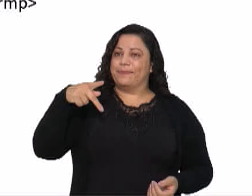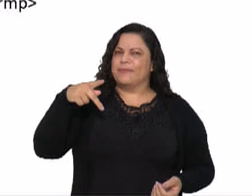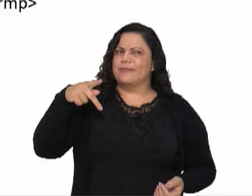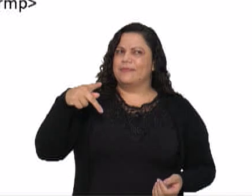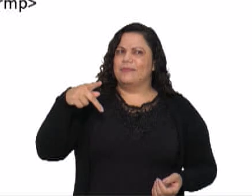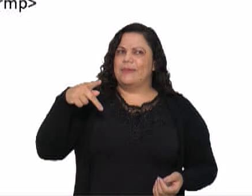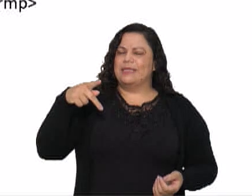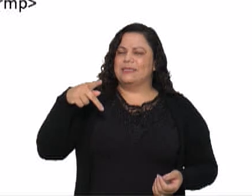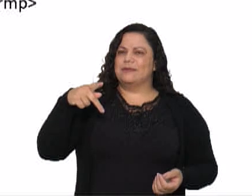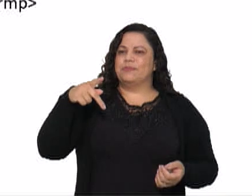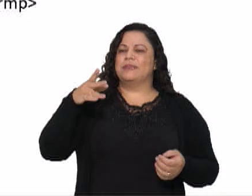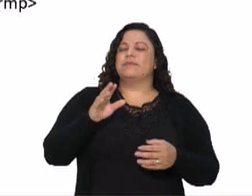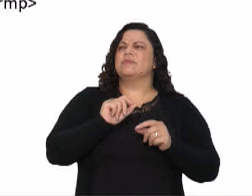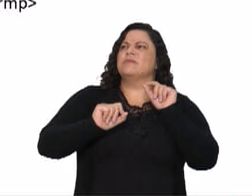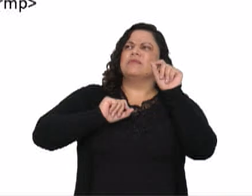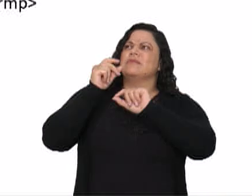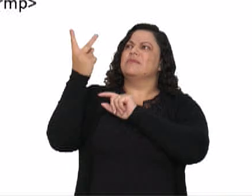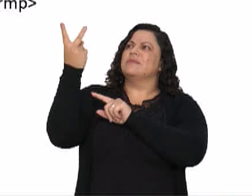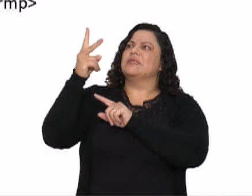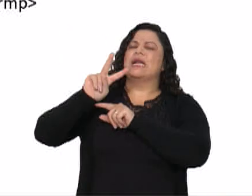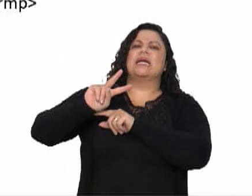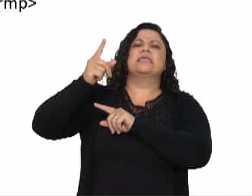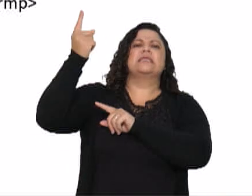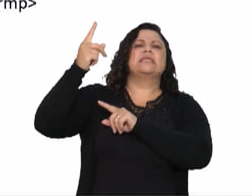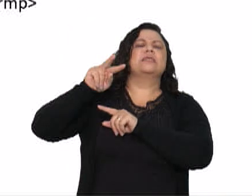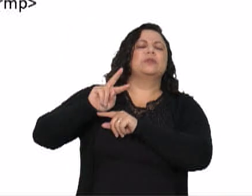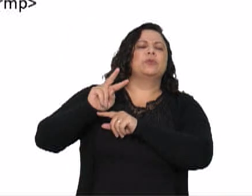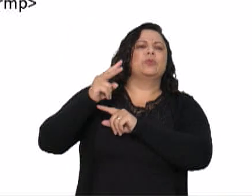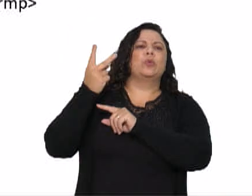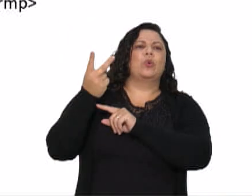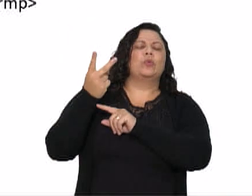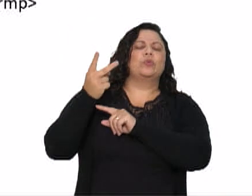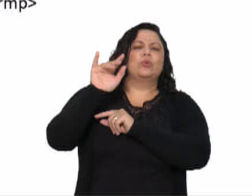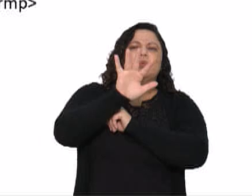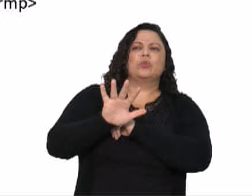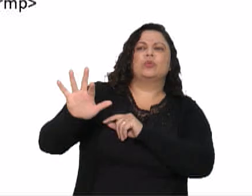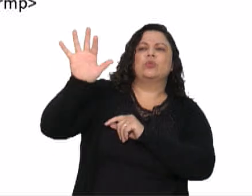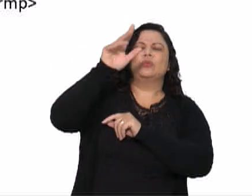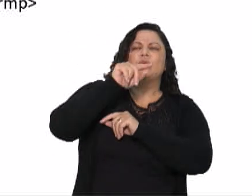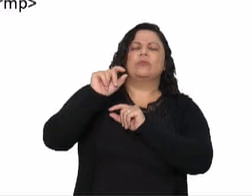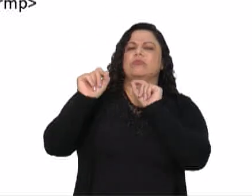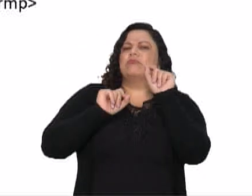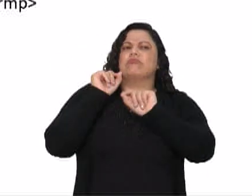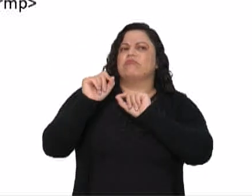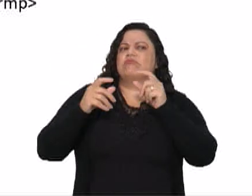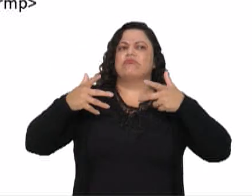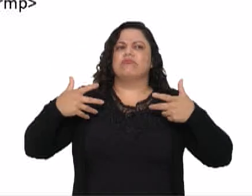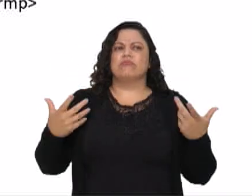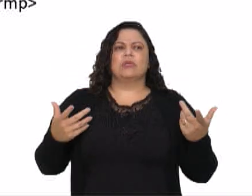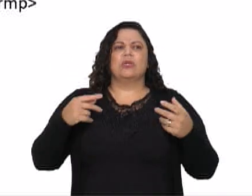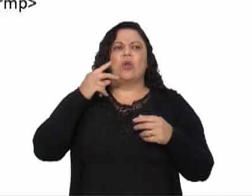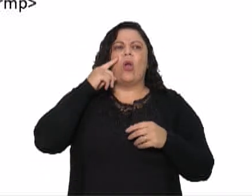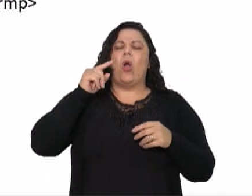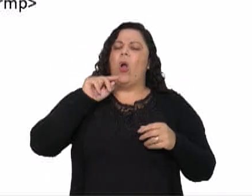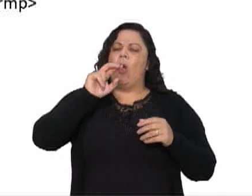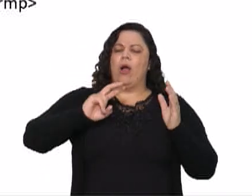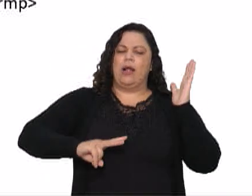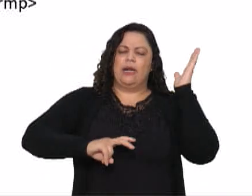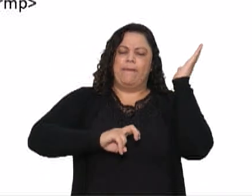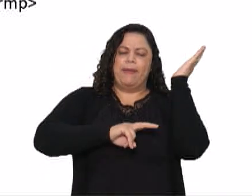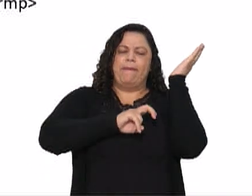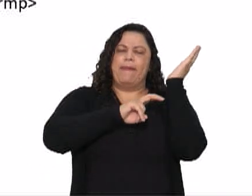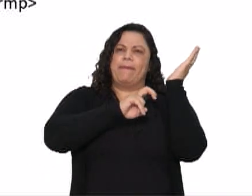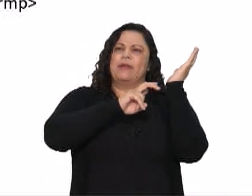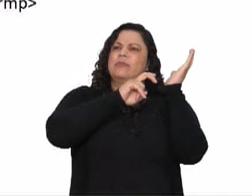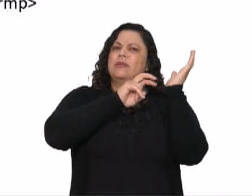que que eu trouxe essas duas imagens de outras posições do interior? Observem bem as imagens, pessoal. Olhem as escadas, né? Aqui na